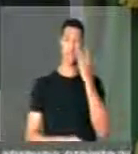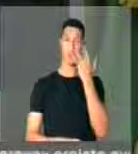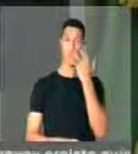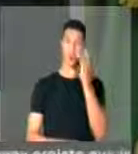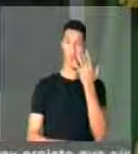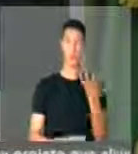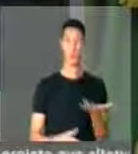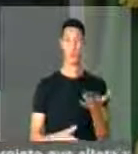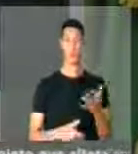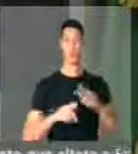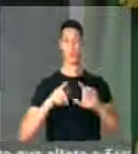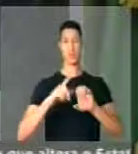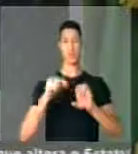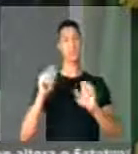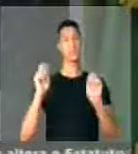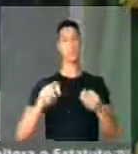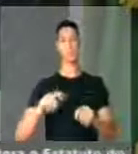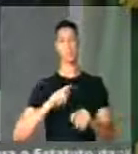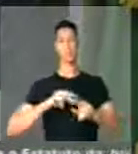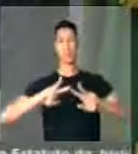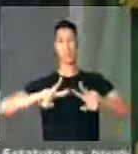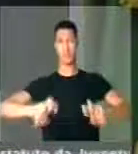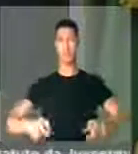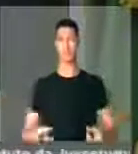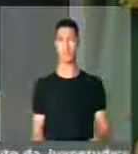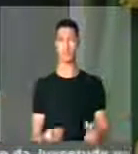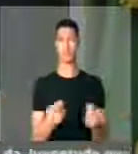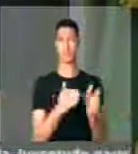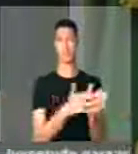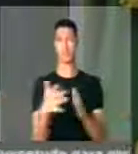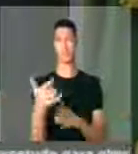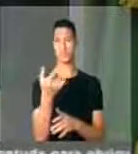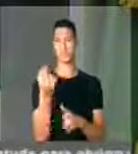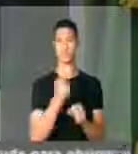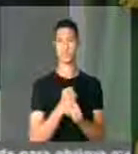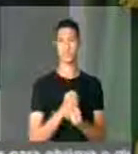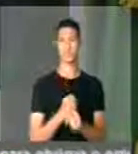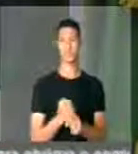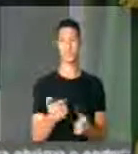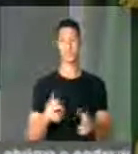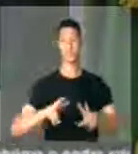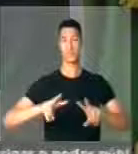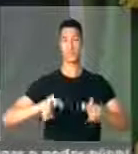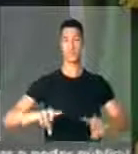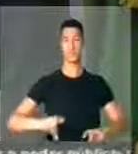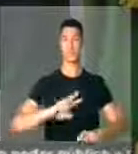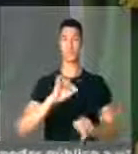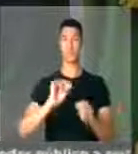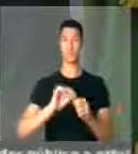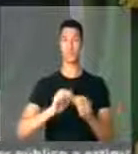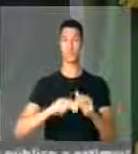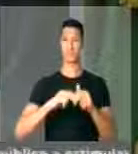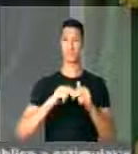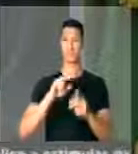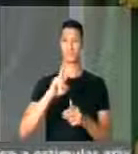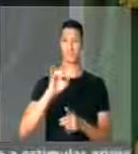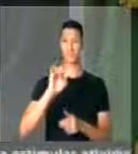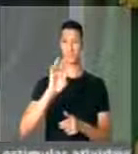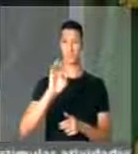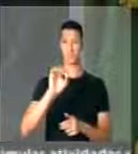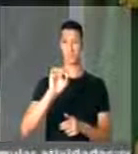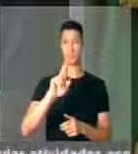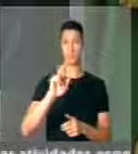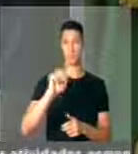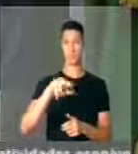ouro. Este empreendimento deverá esgotar o recurso num período de 20 anos. A exploração será feita pela Votorantim